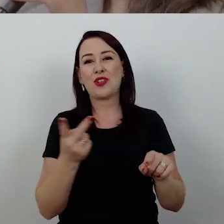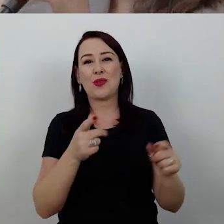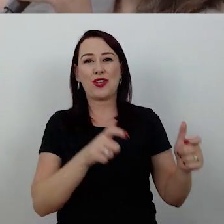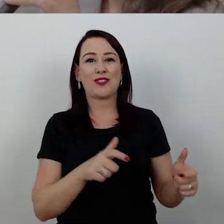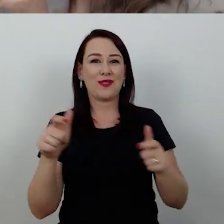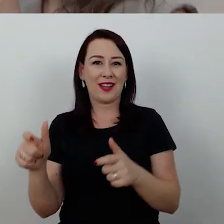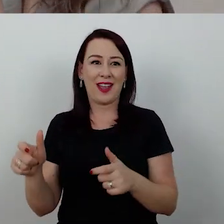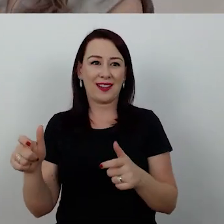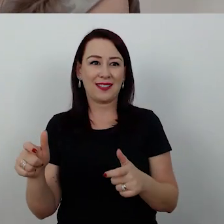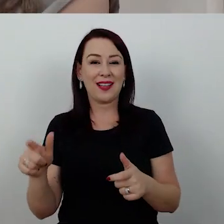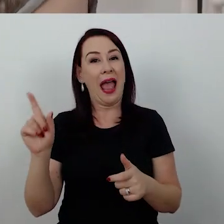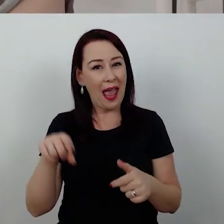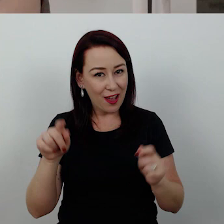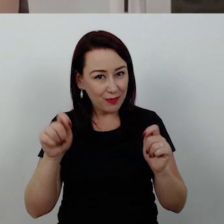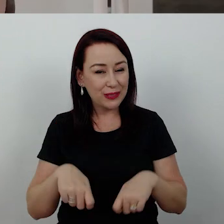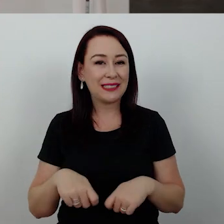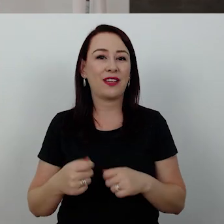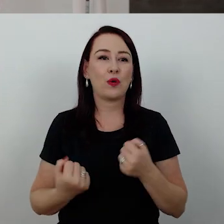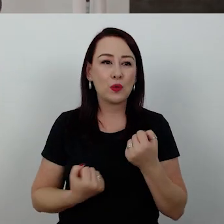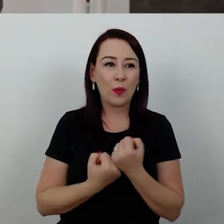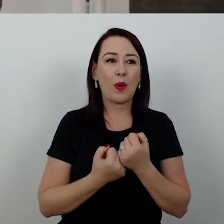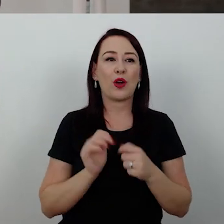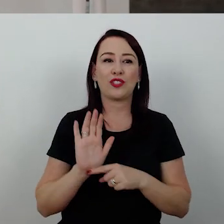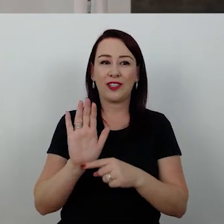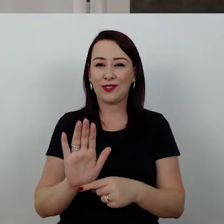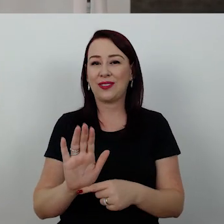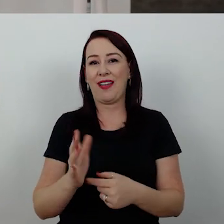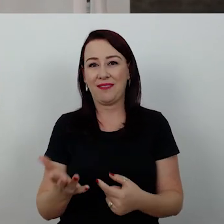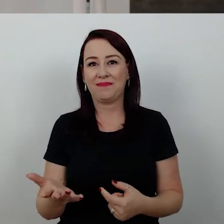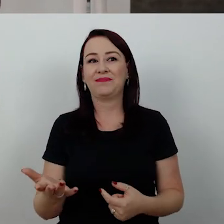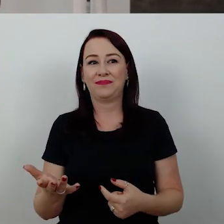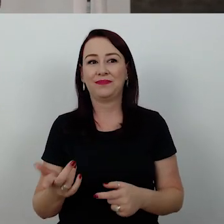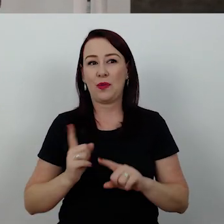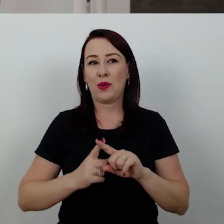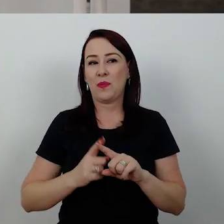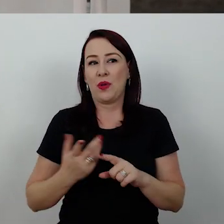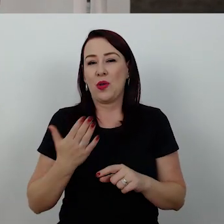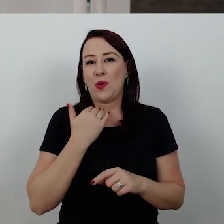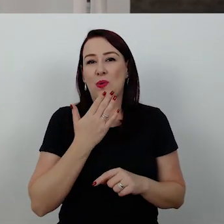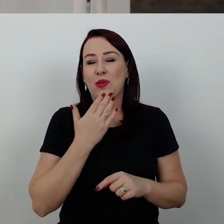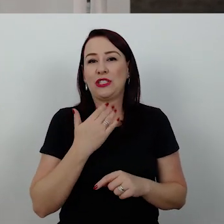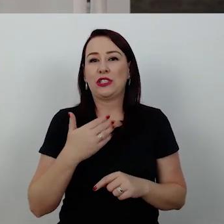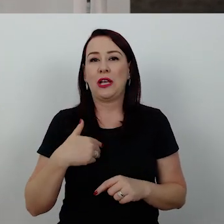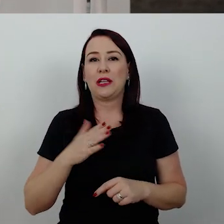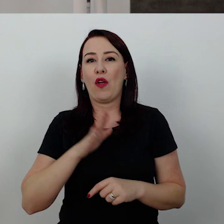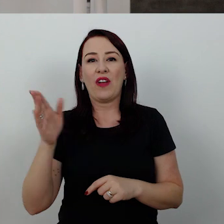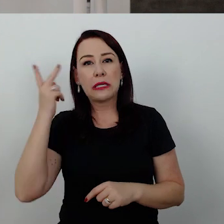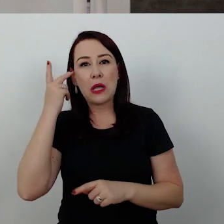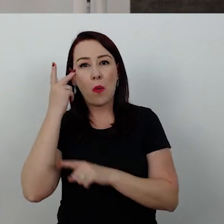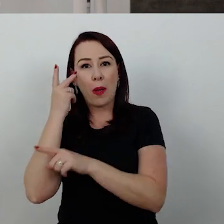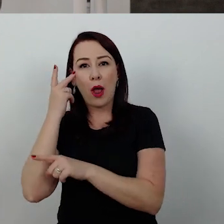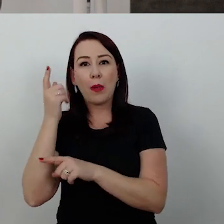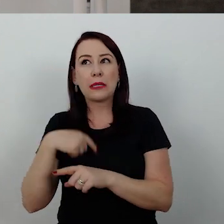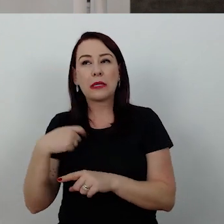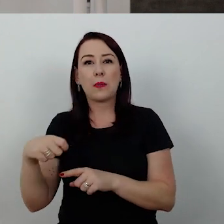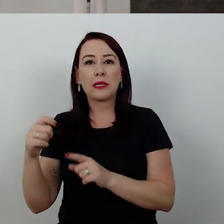ali, que também entende essa dinâmica, que também dá esse suporte, muda tudo, né? Porque aí não adianta você ir lá para São Paulo filmar e